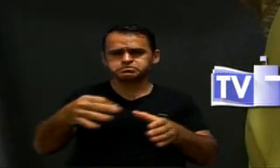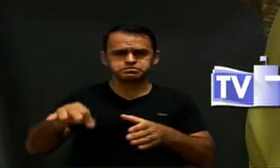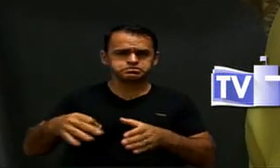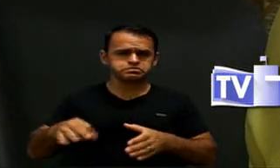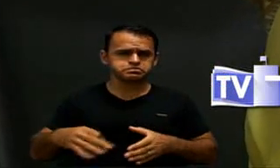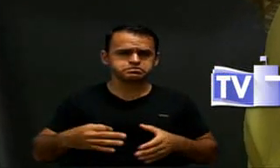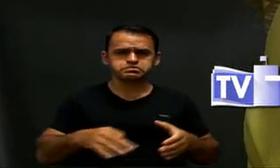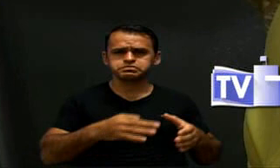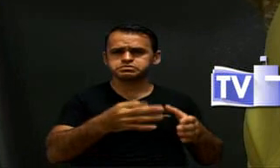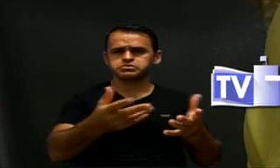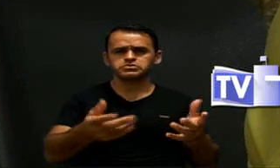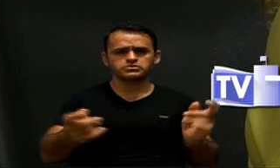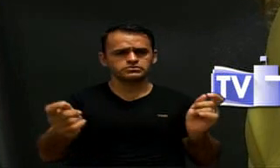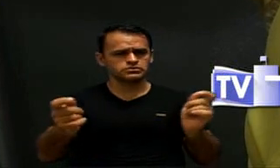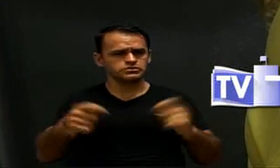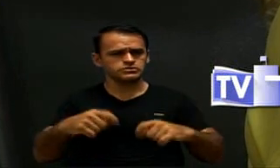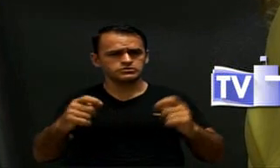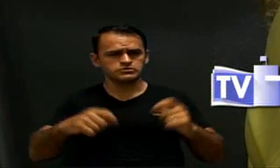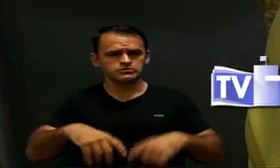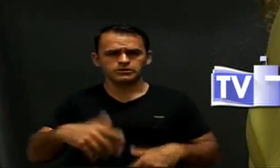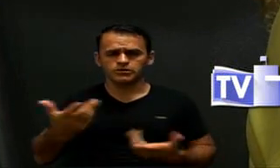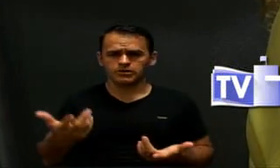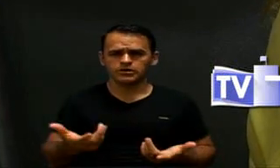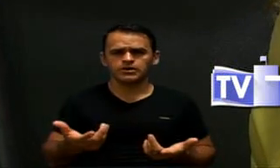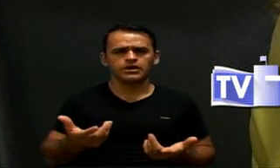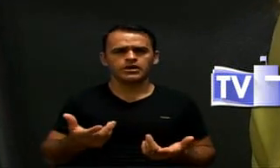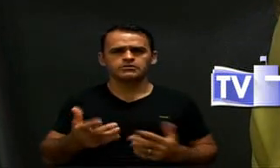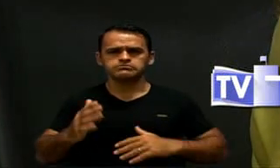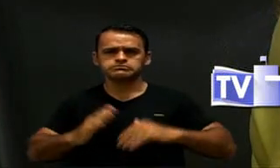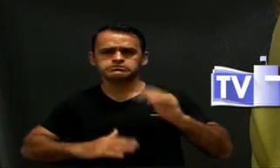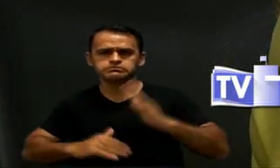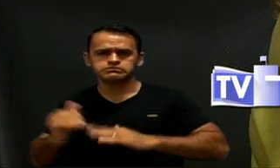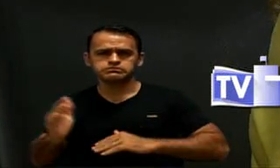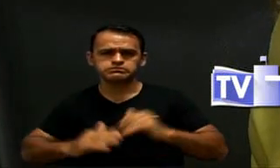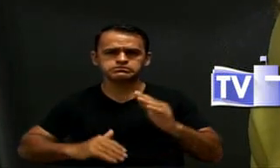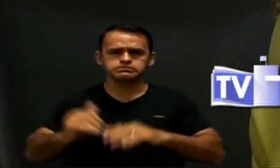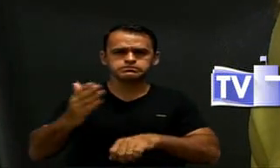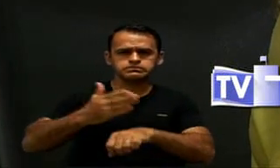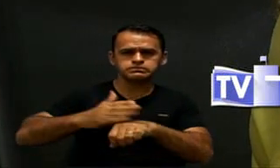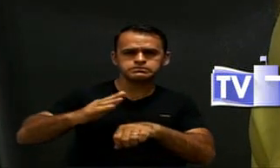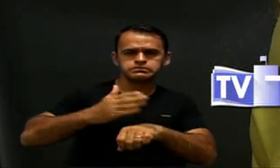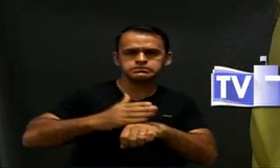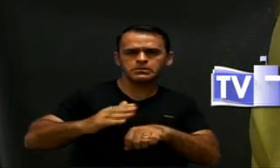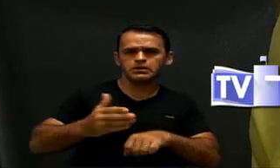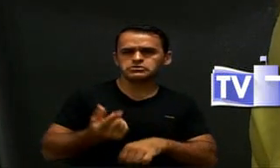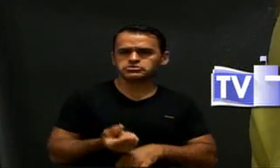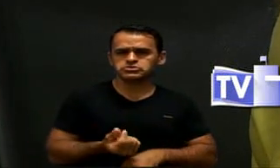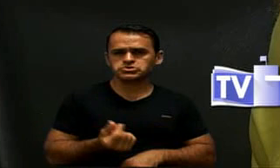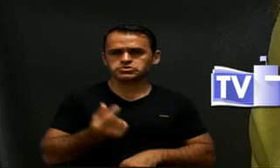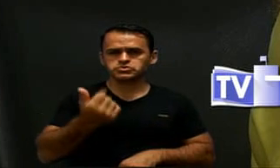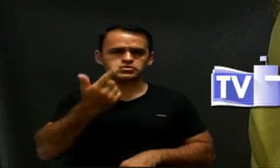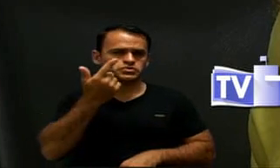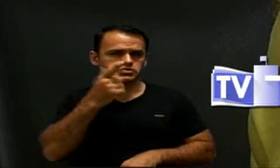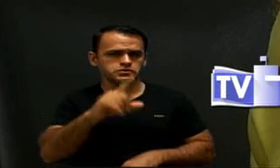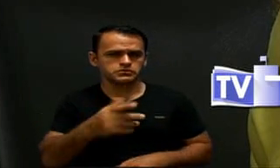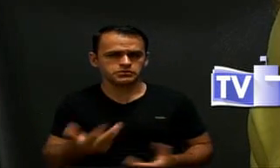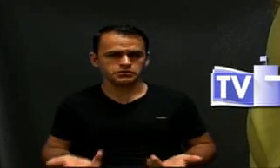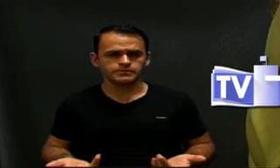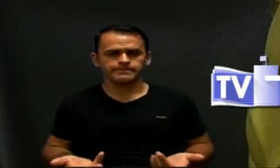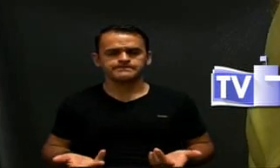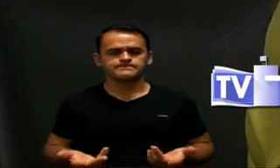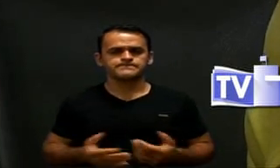tenha um conhecimento maior do que ela pode fazer para sair dessa situação.